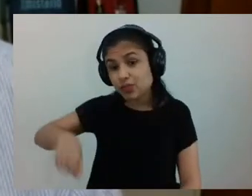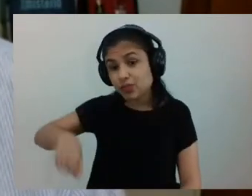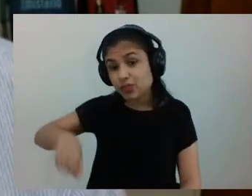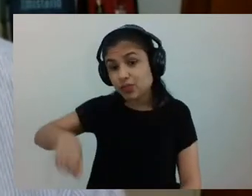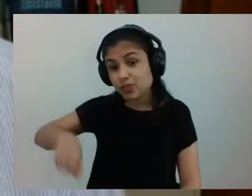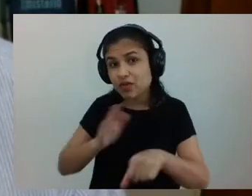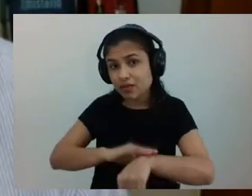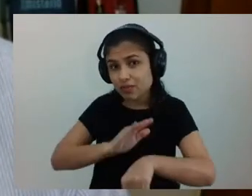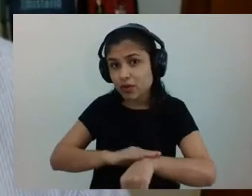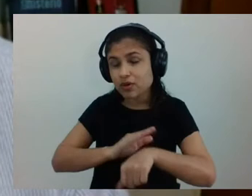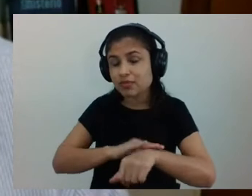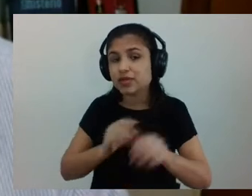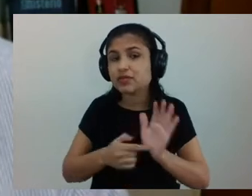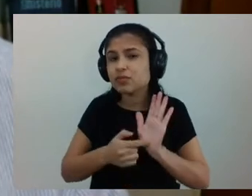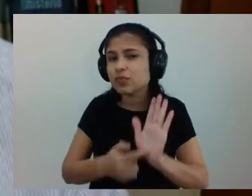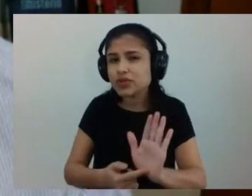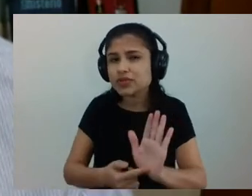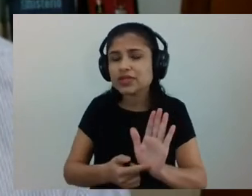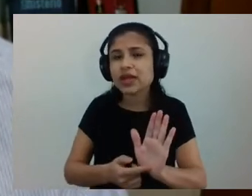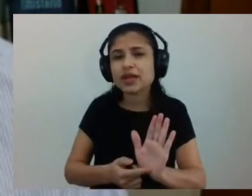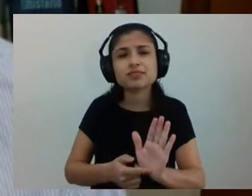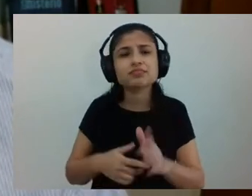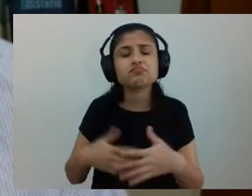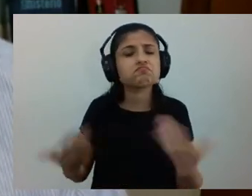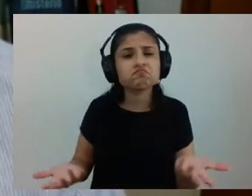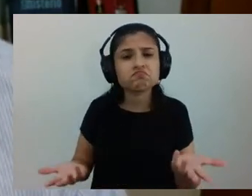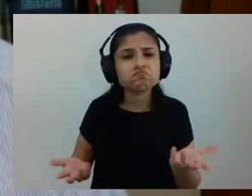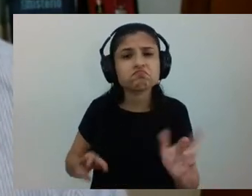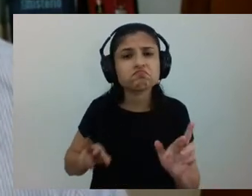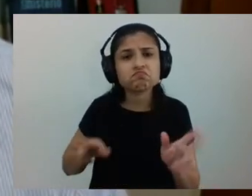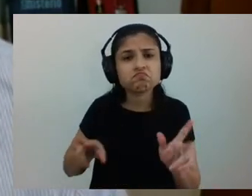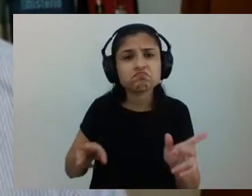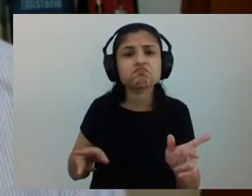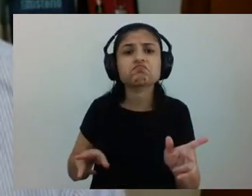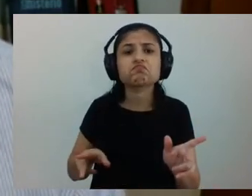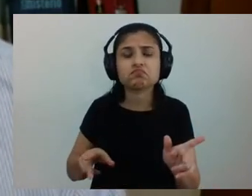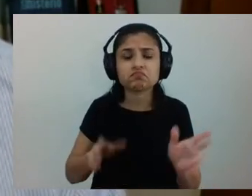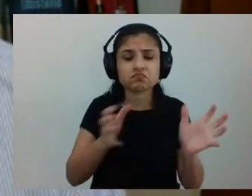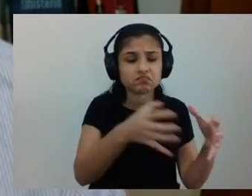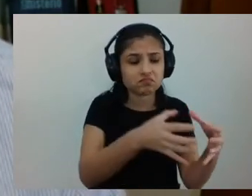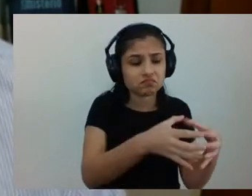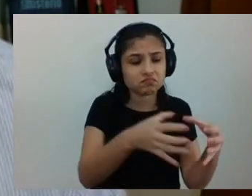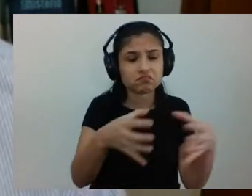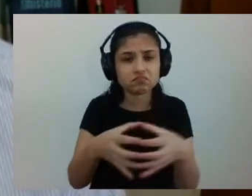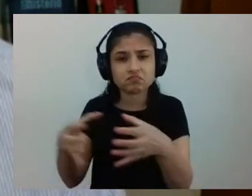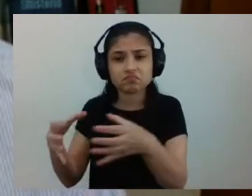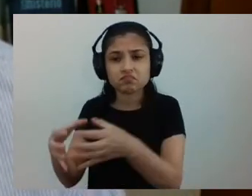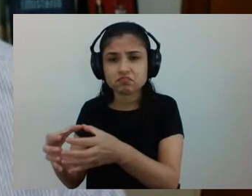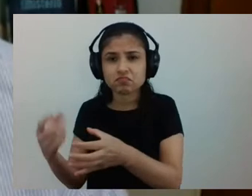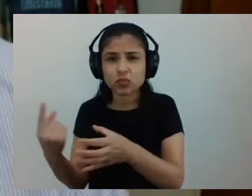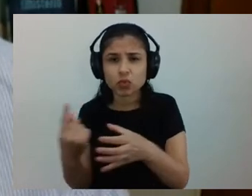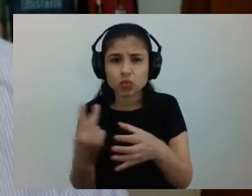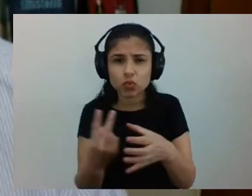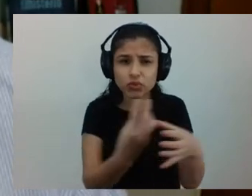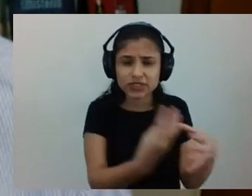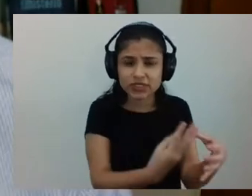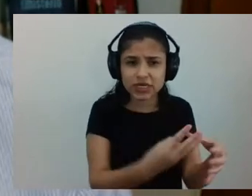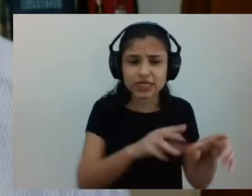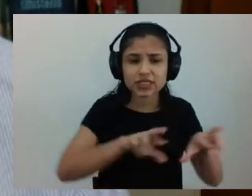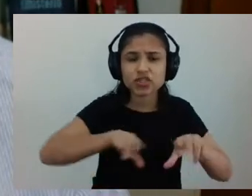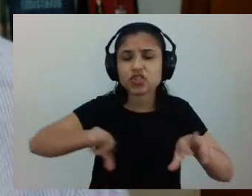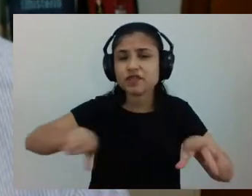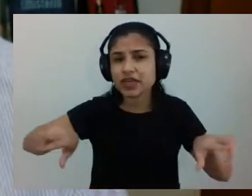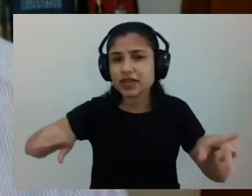mostrar qual é a diferença que existe entre cada uma das candidaturas que se apresenta aqui. A nossa